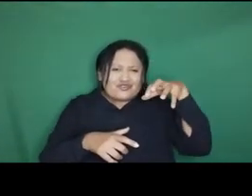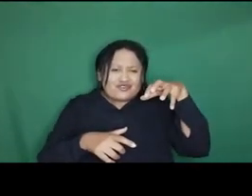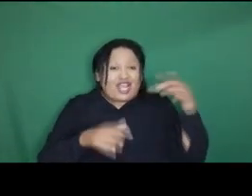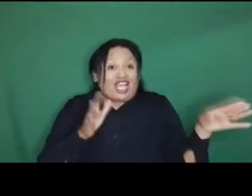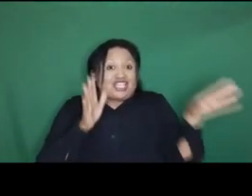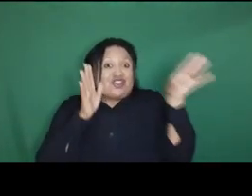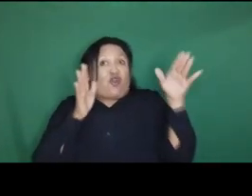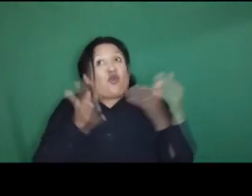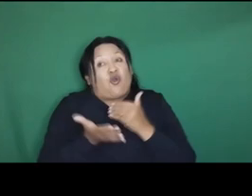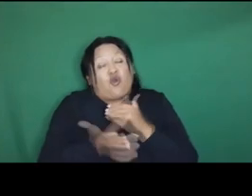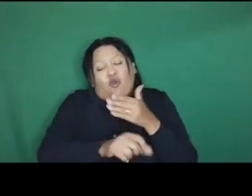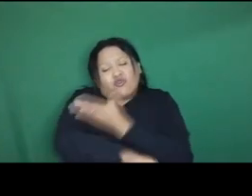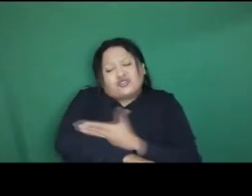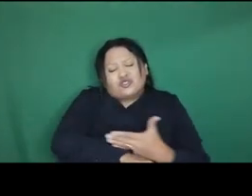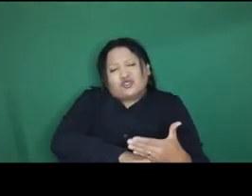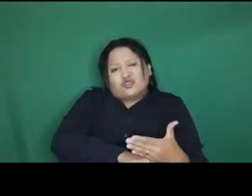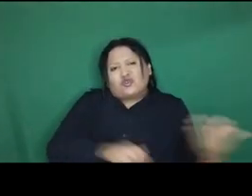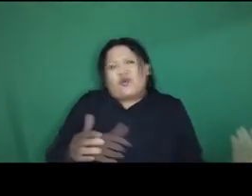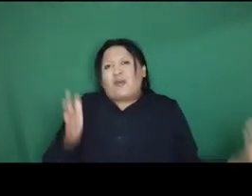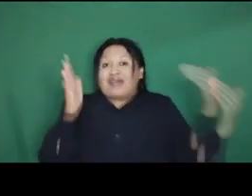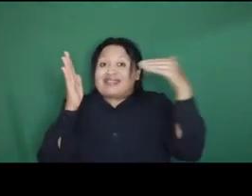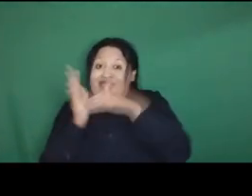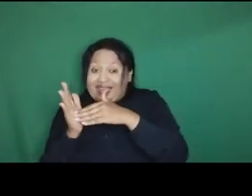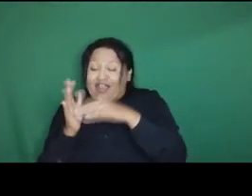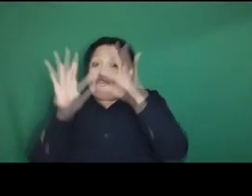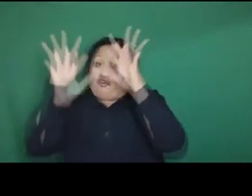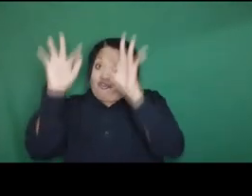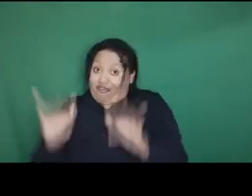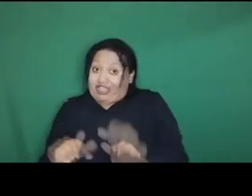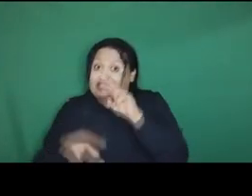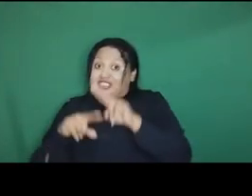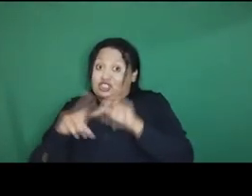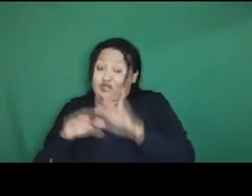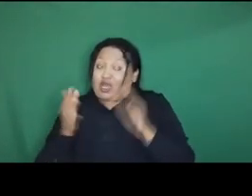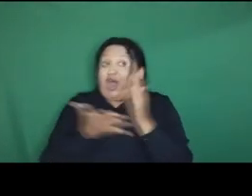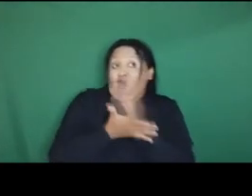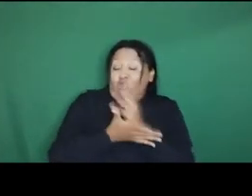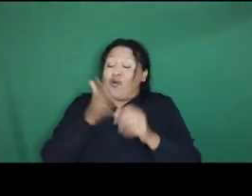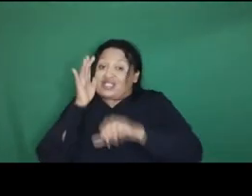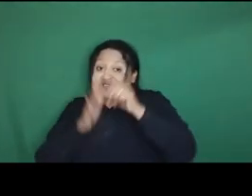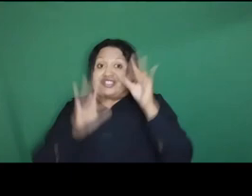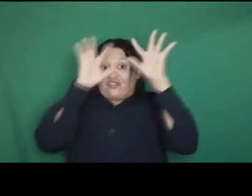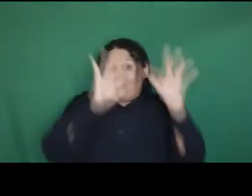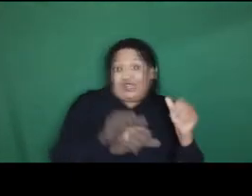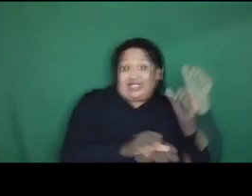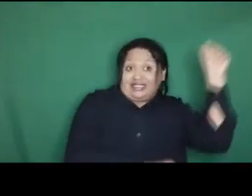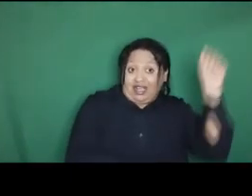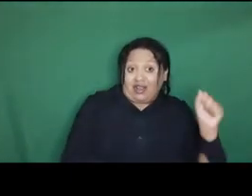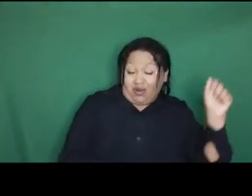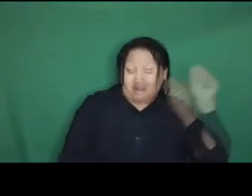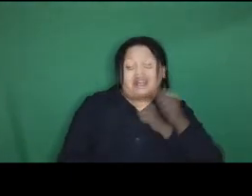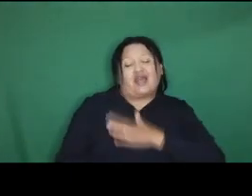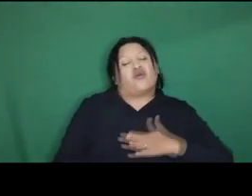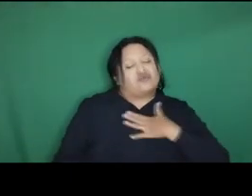até o fim de Julho e por vezes até o início de Agosto a previsão já mostrava que o inverno ia ter